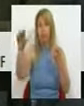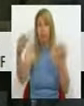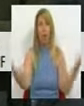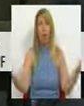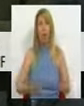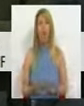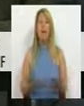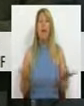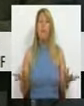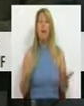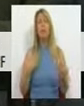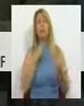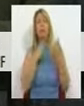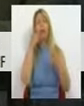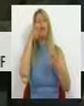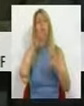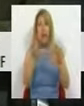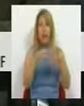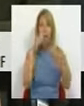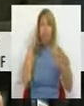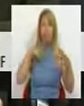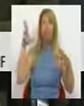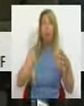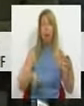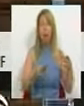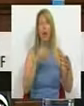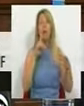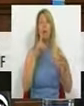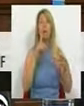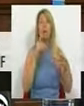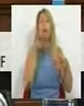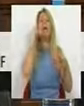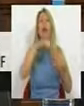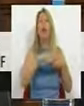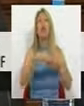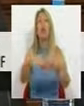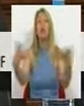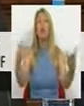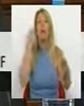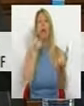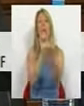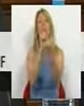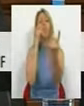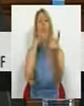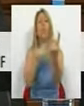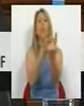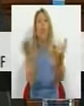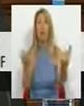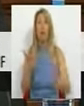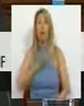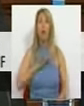liderava a equipa do Banco de Portugal, ou seja, com quem falaram no Banco de Portugal. Com o Dr.